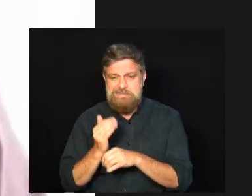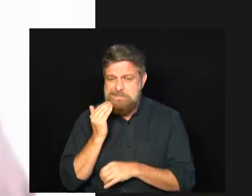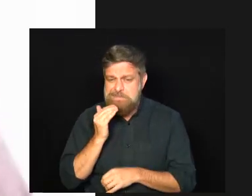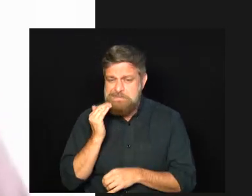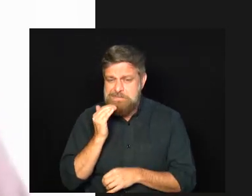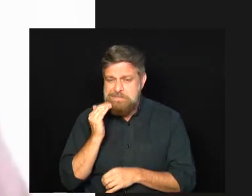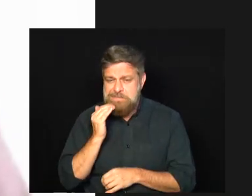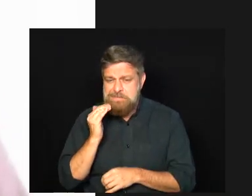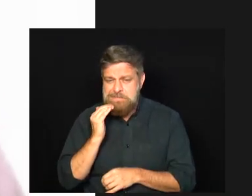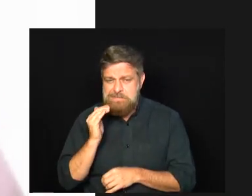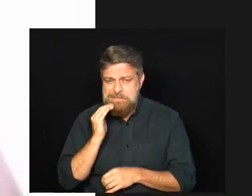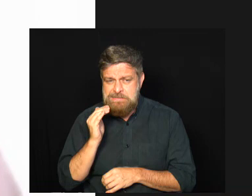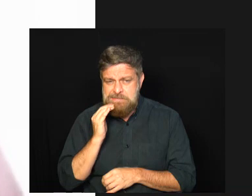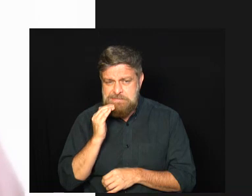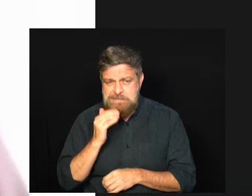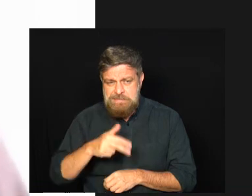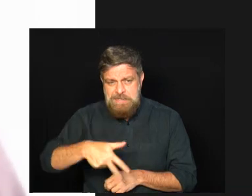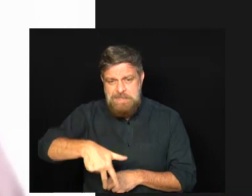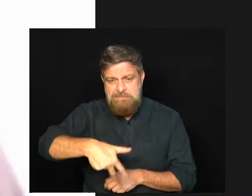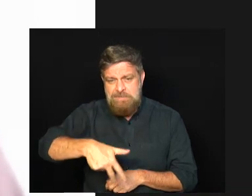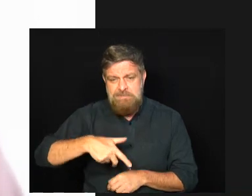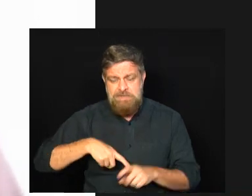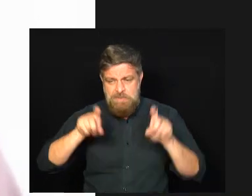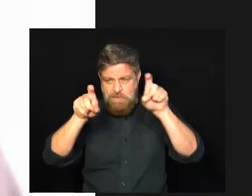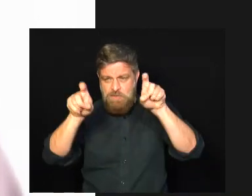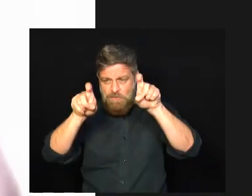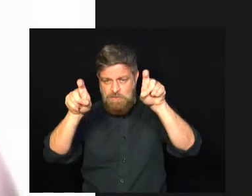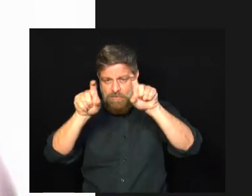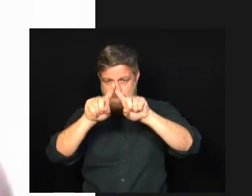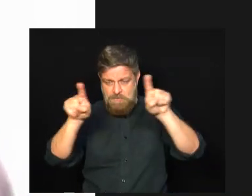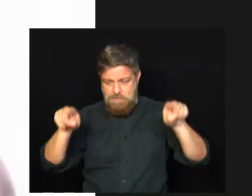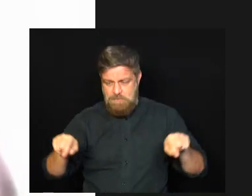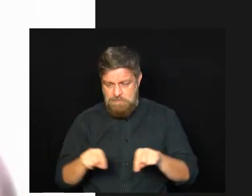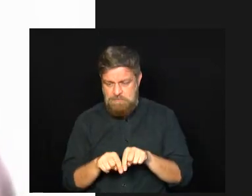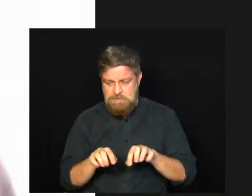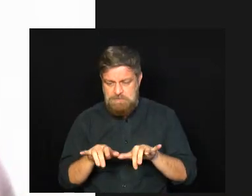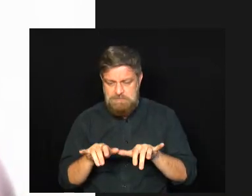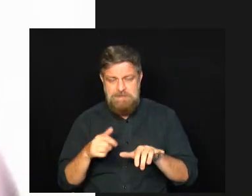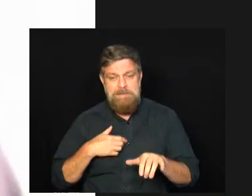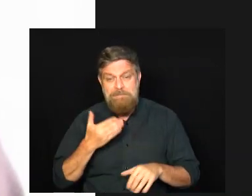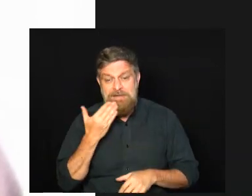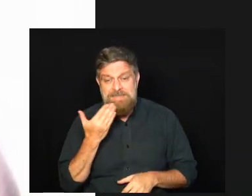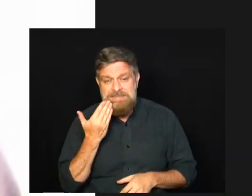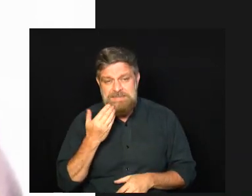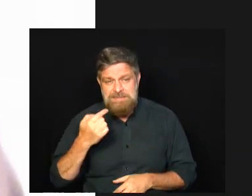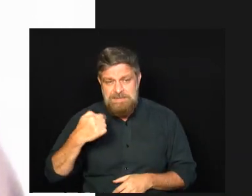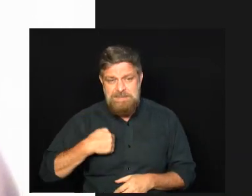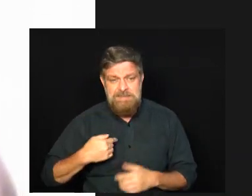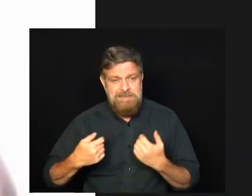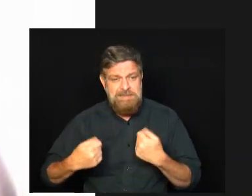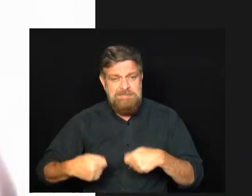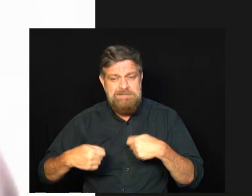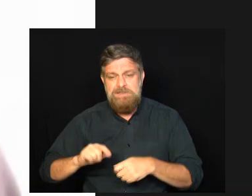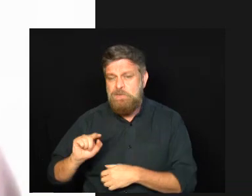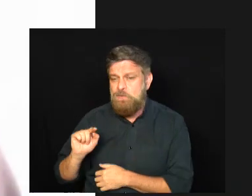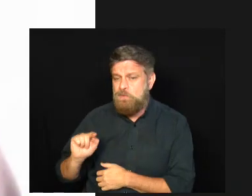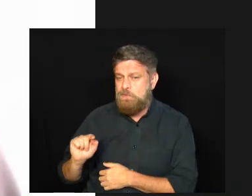Eu ia falar através do computador, que para mim fica mais fácil, mas tive que lançar a mão